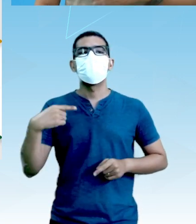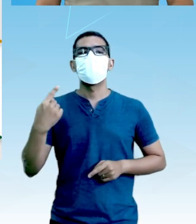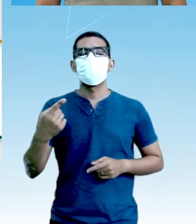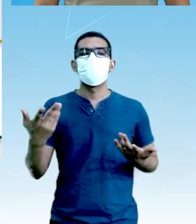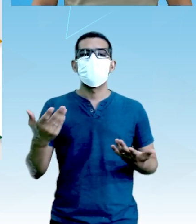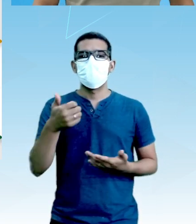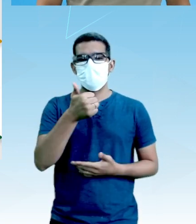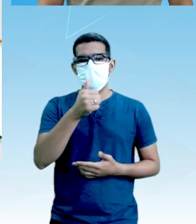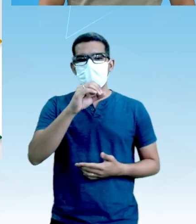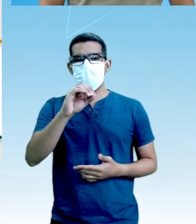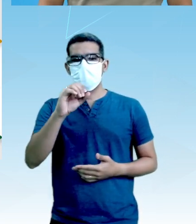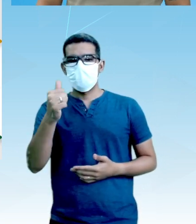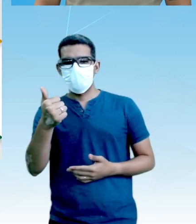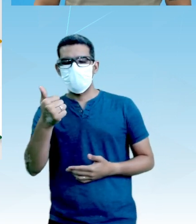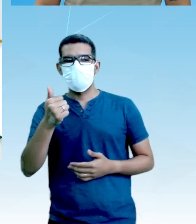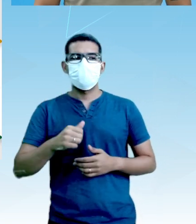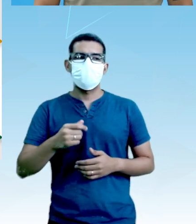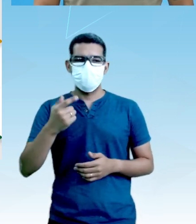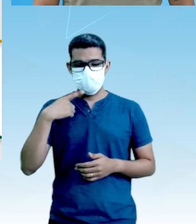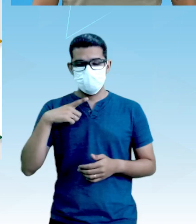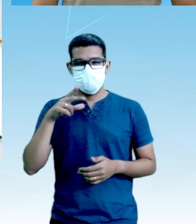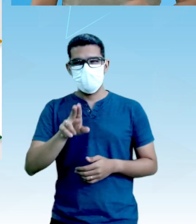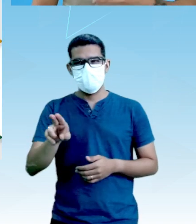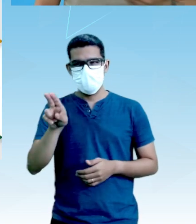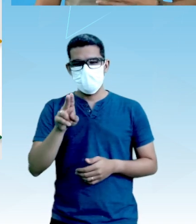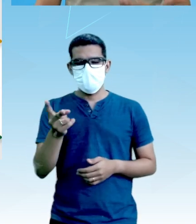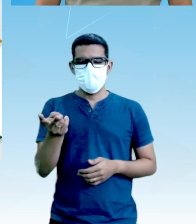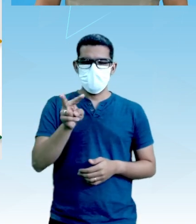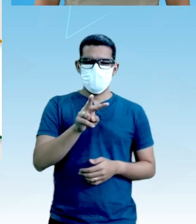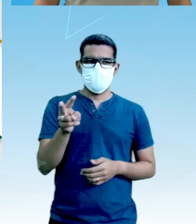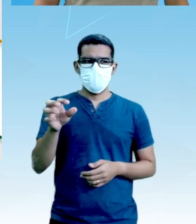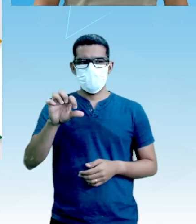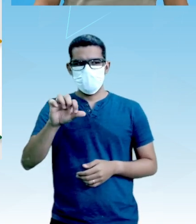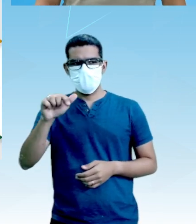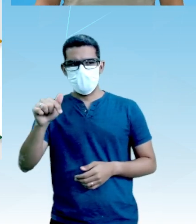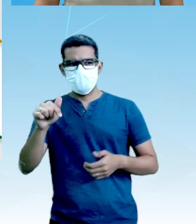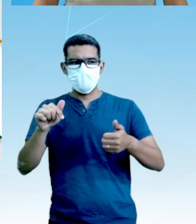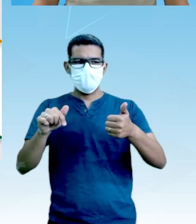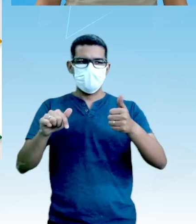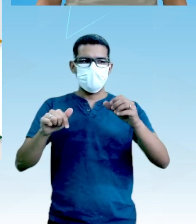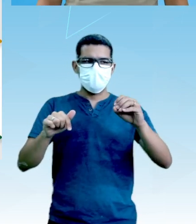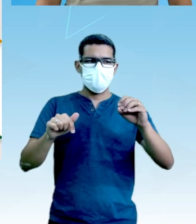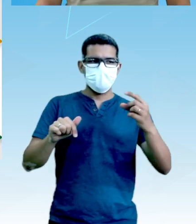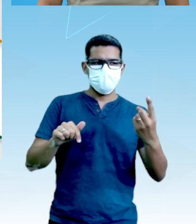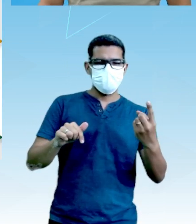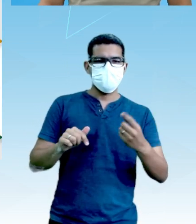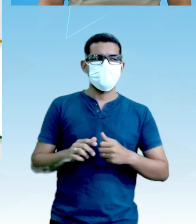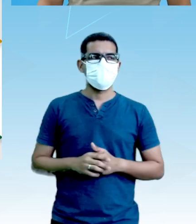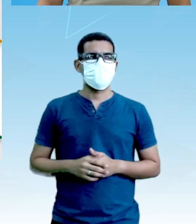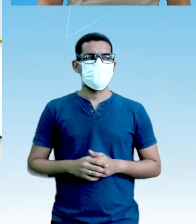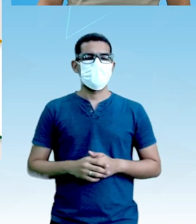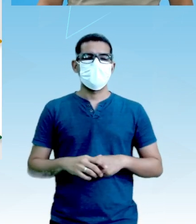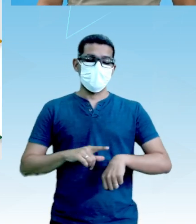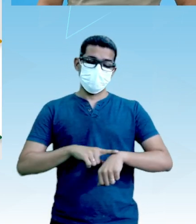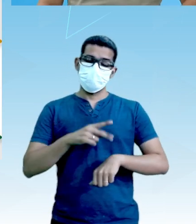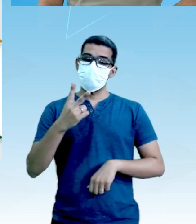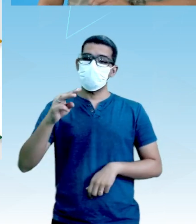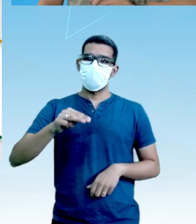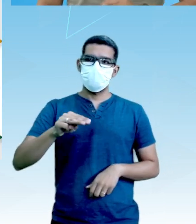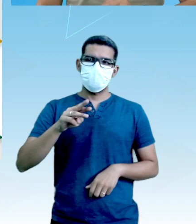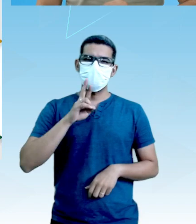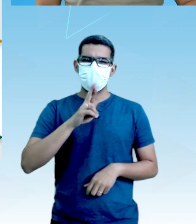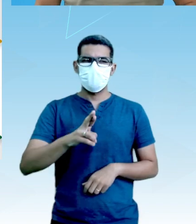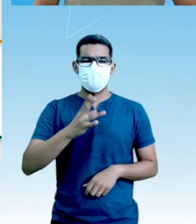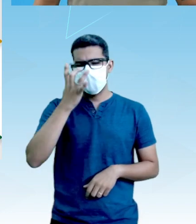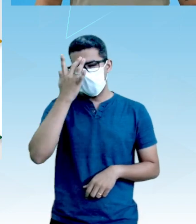101. Então a gente vai usar esses dois algarismos. Aliás, essas duas relações. Tá tranquilo? 2 minutinhos para a gente responder, mas